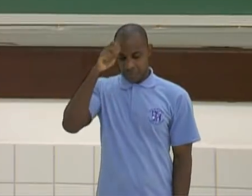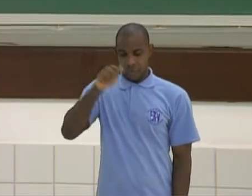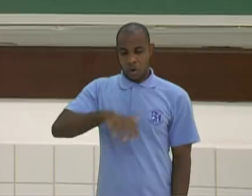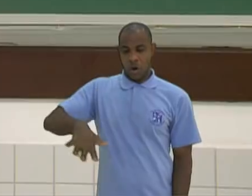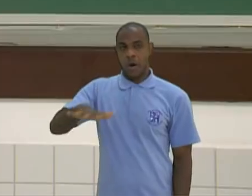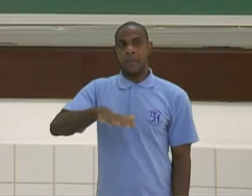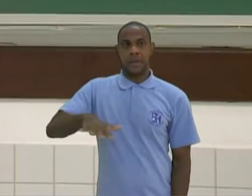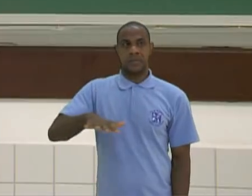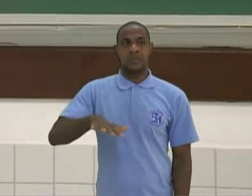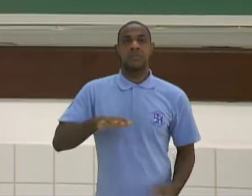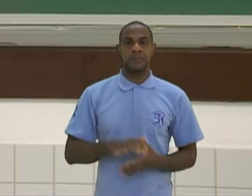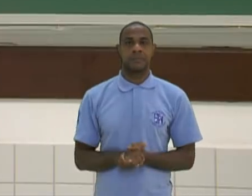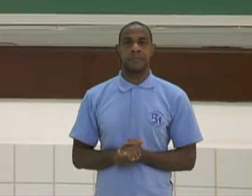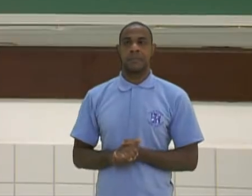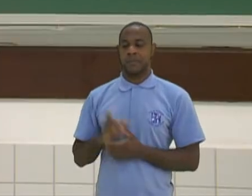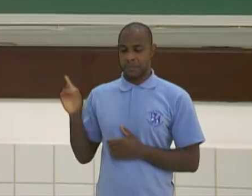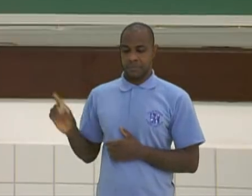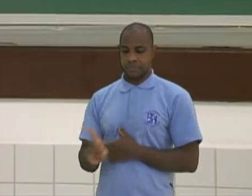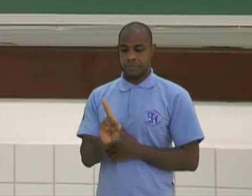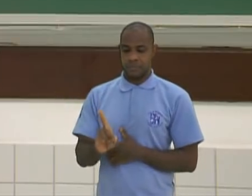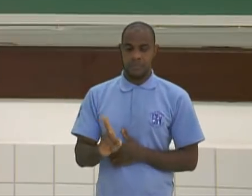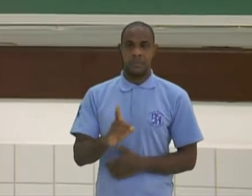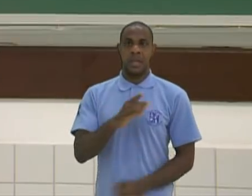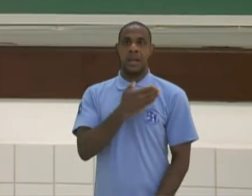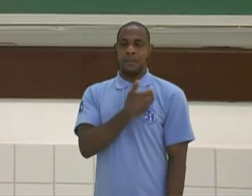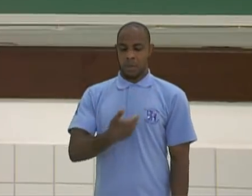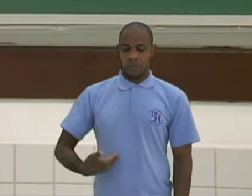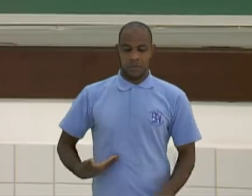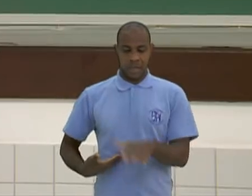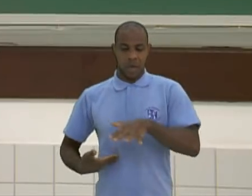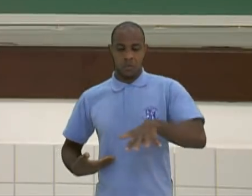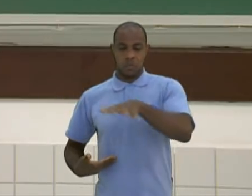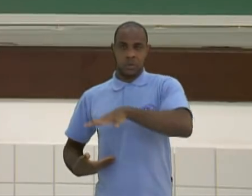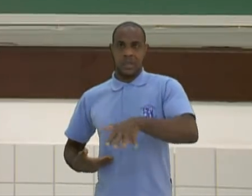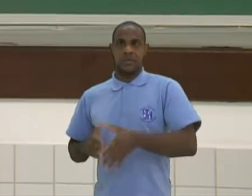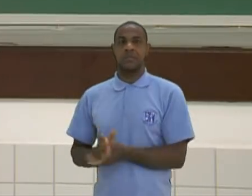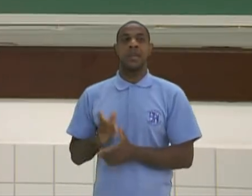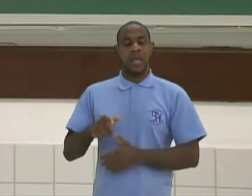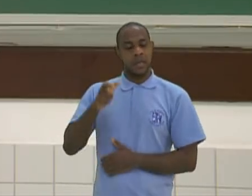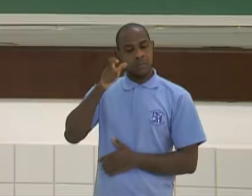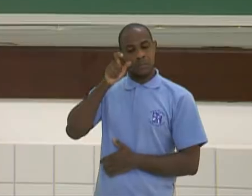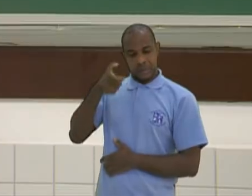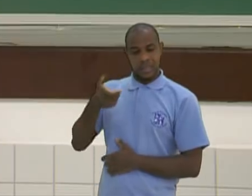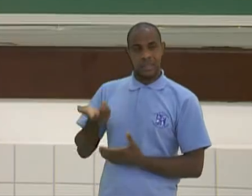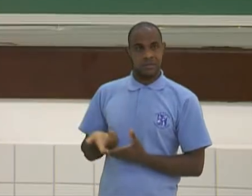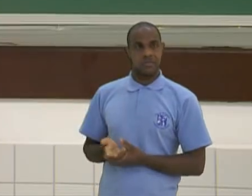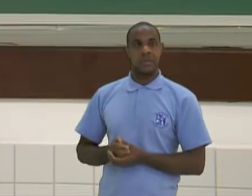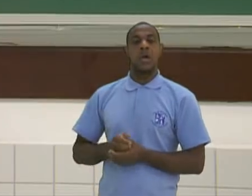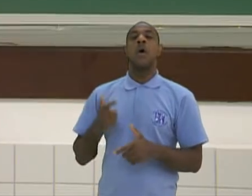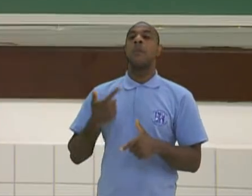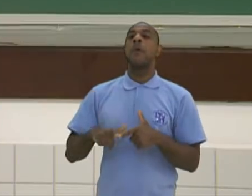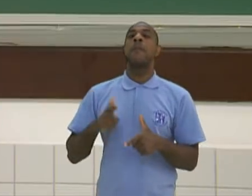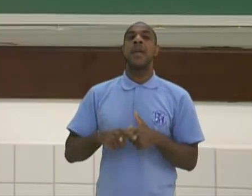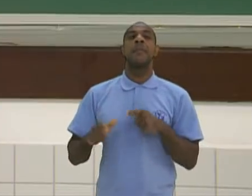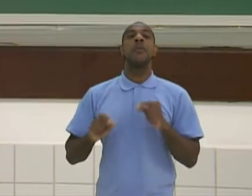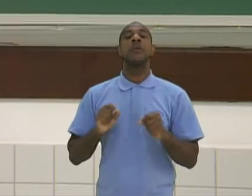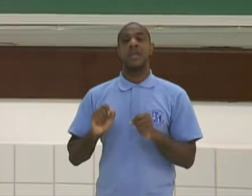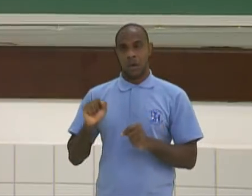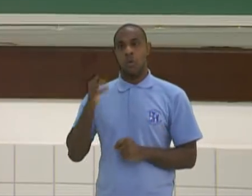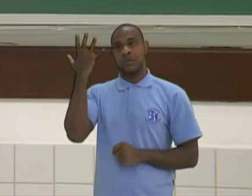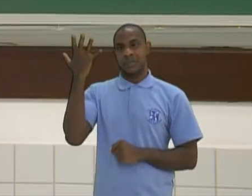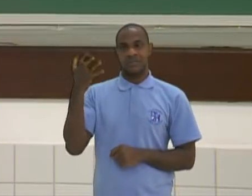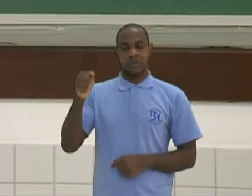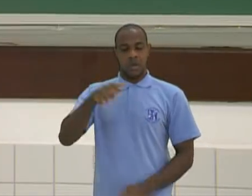Império Romano que era enviado para governar, um prefeito romano. Então é interessante nós entendermos a situação diplomáticas, né,